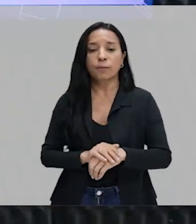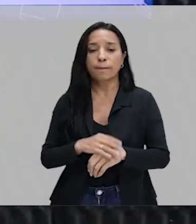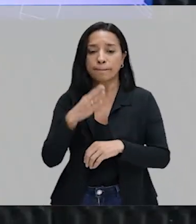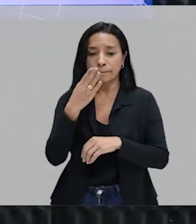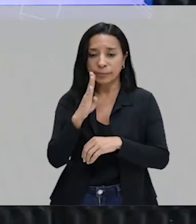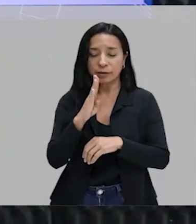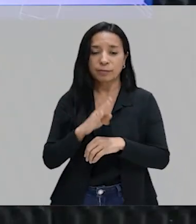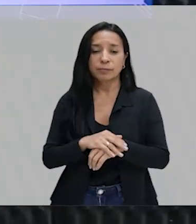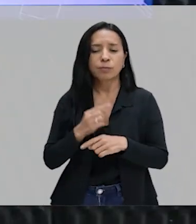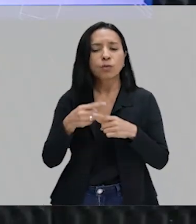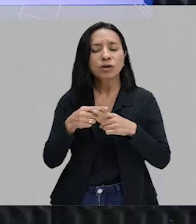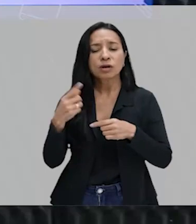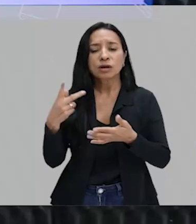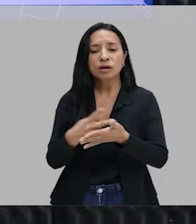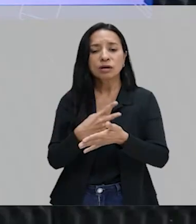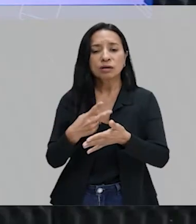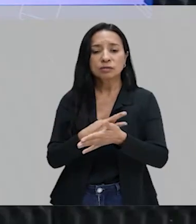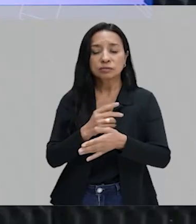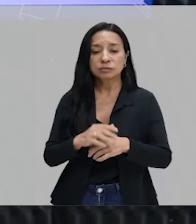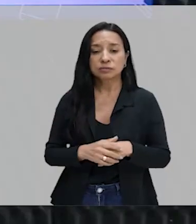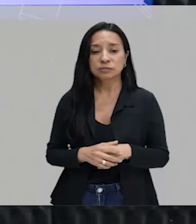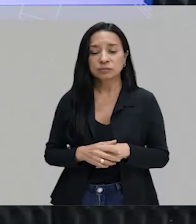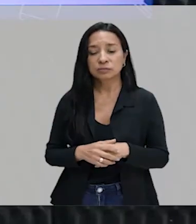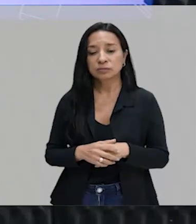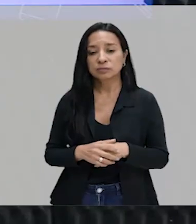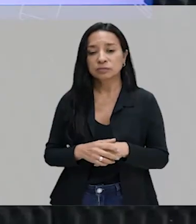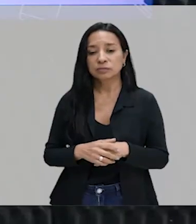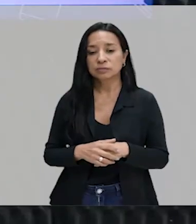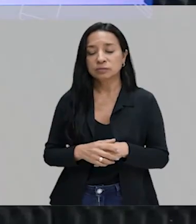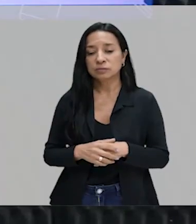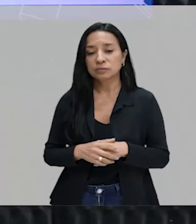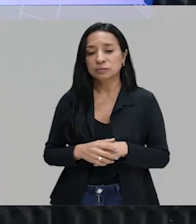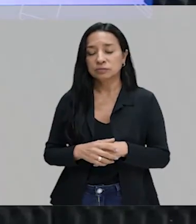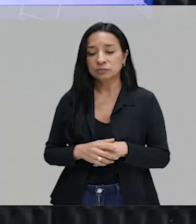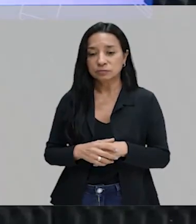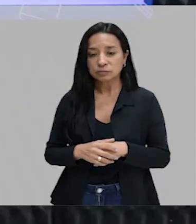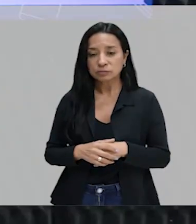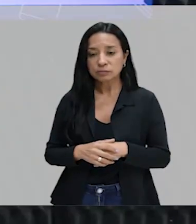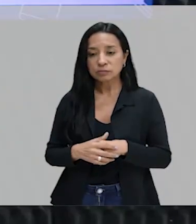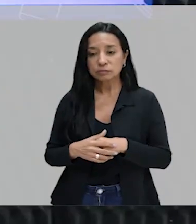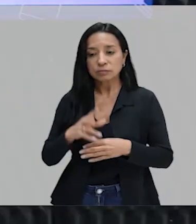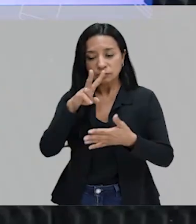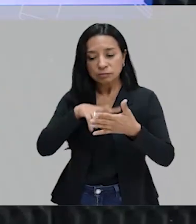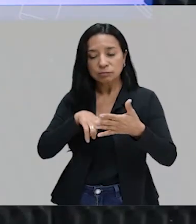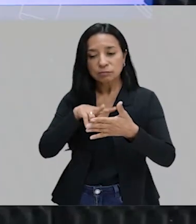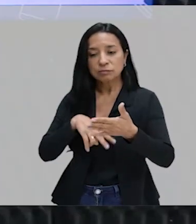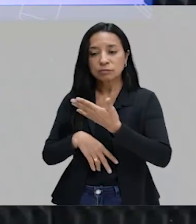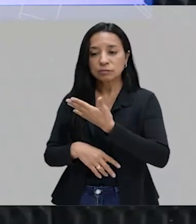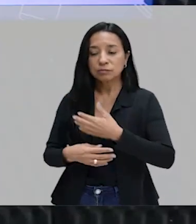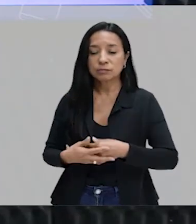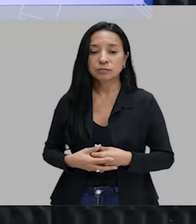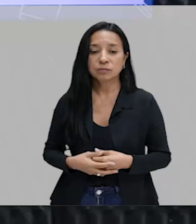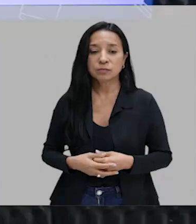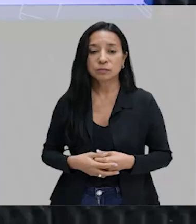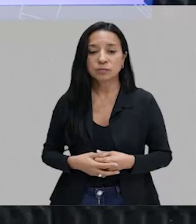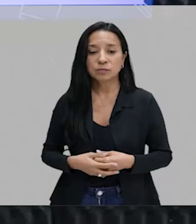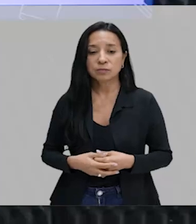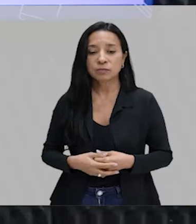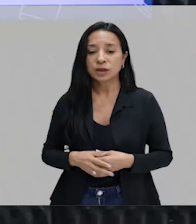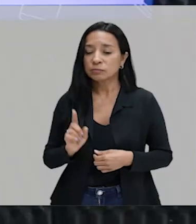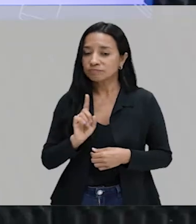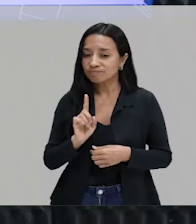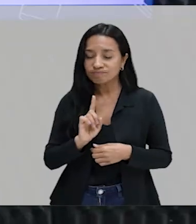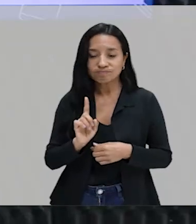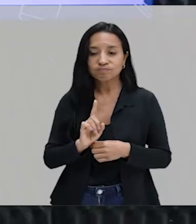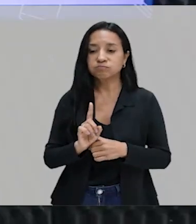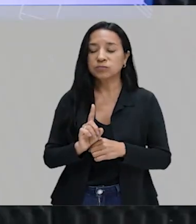B. Projetava a modernização das estruturas produtivas como meio de resistência ao domínio? Não. Não